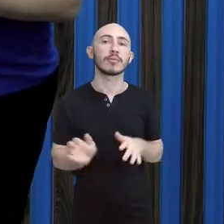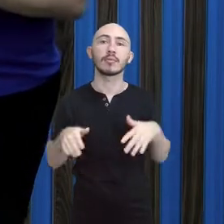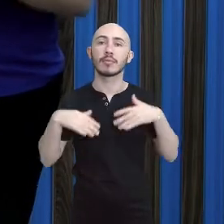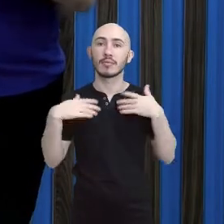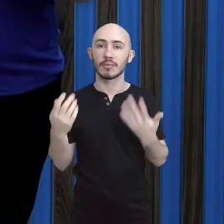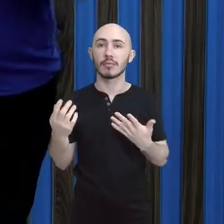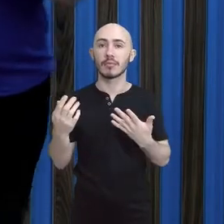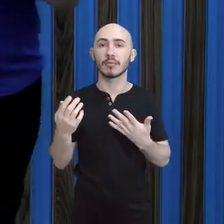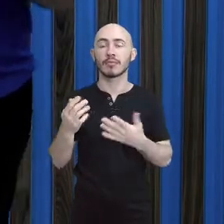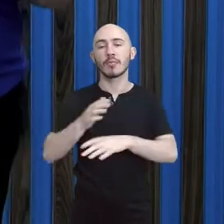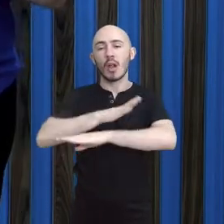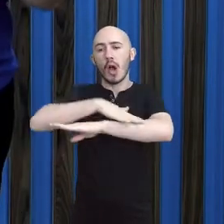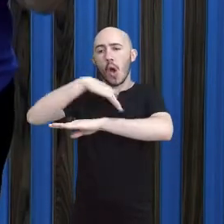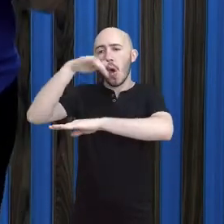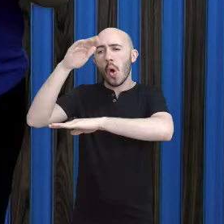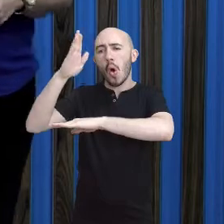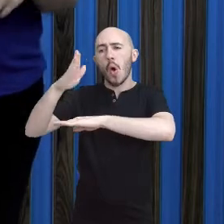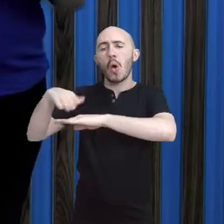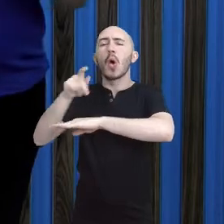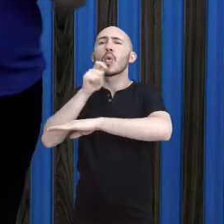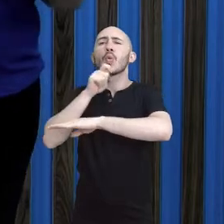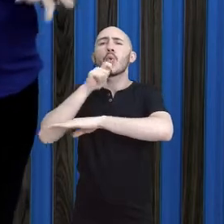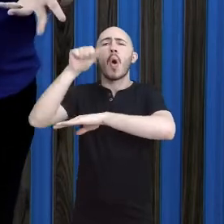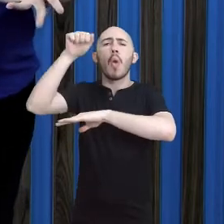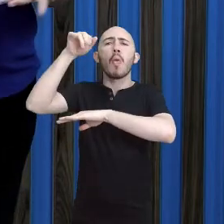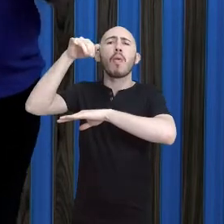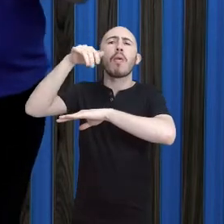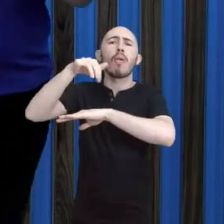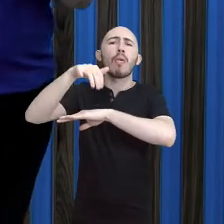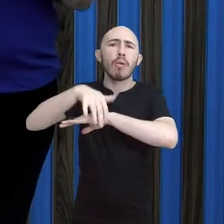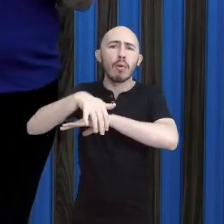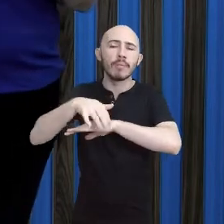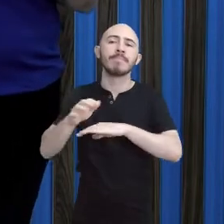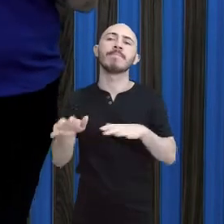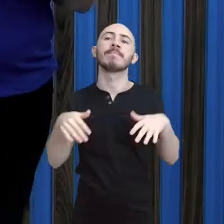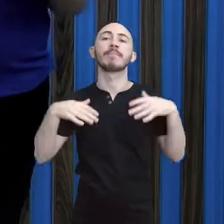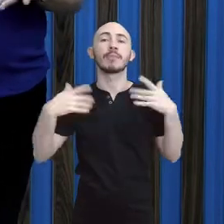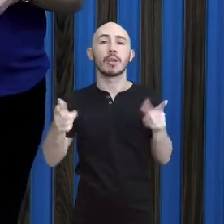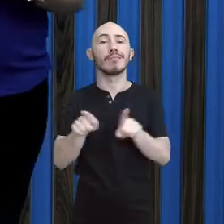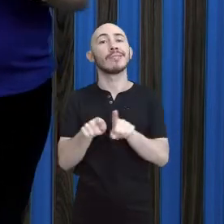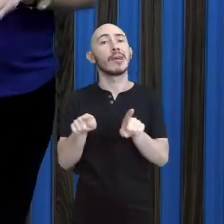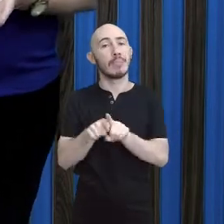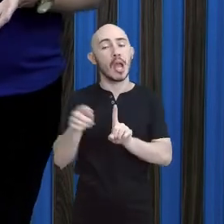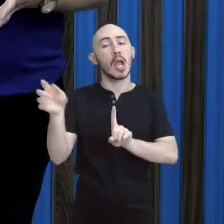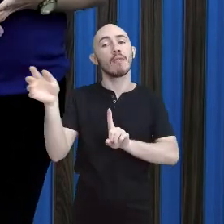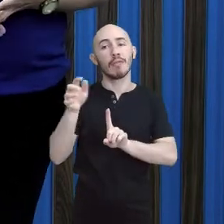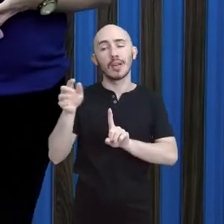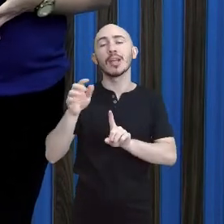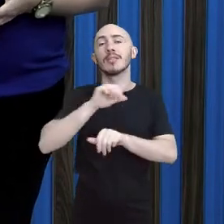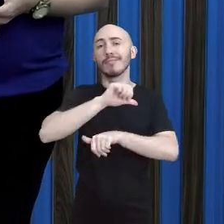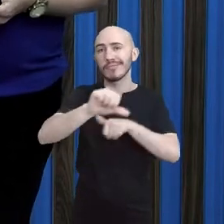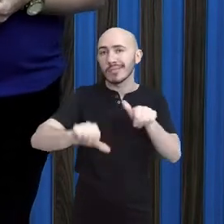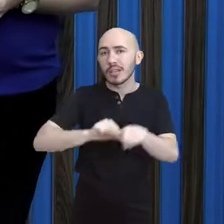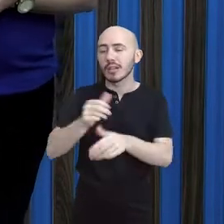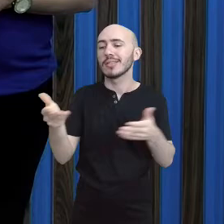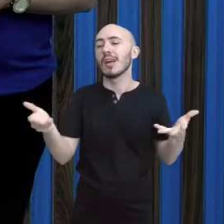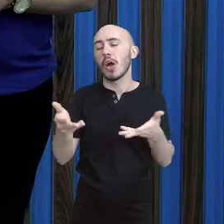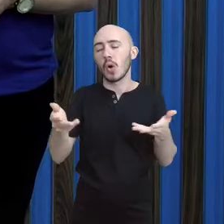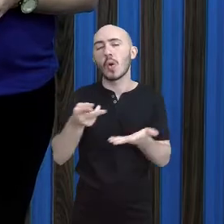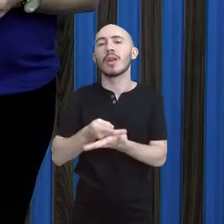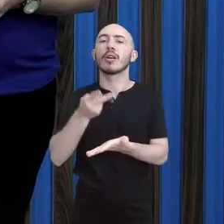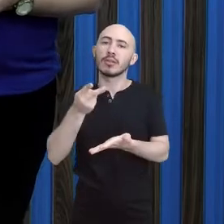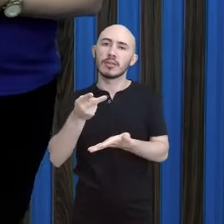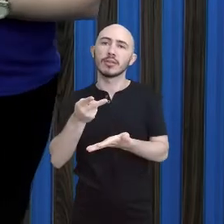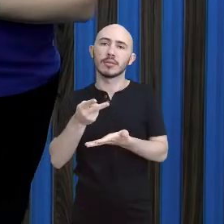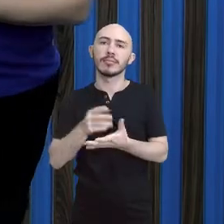do gelo também é outra causa aí, né? Dessas alterações, dessas mudanças todas que ocorrem